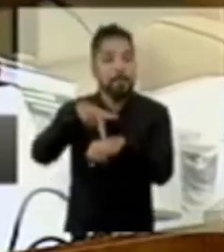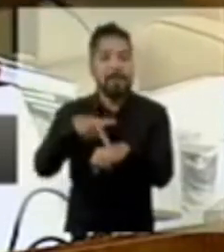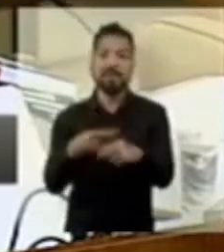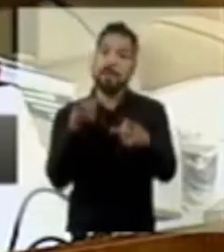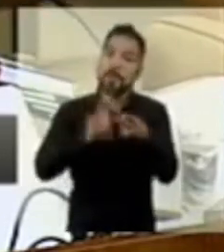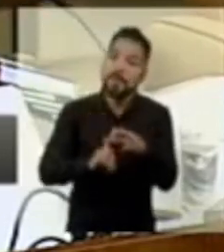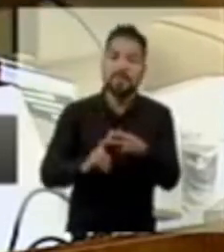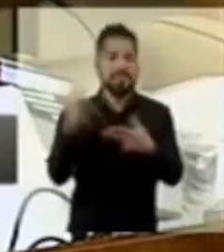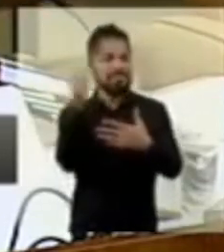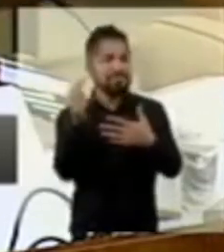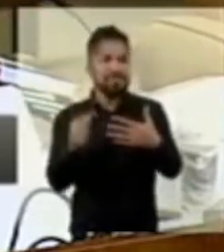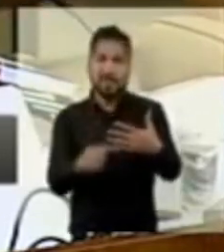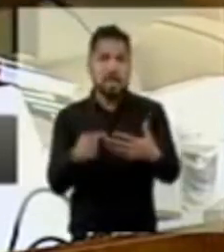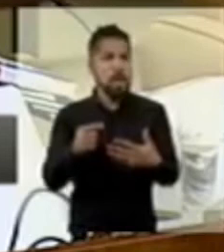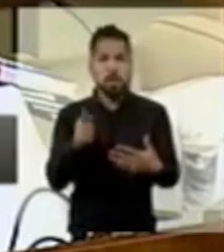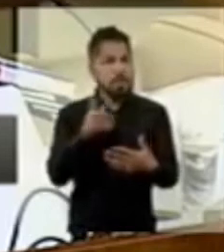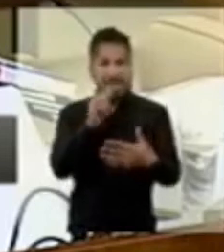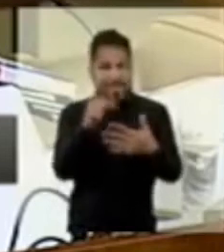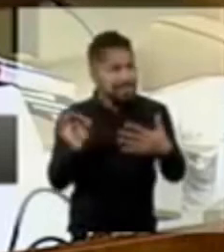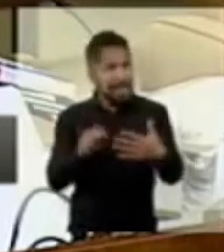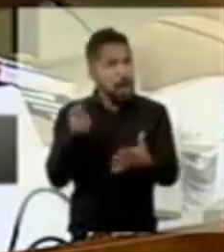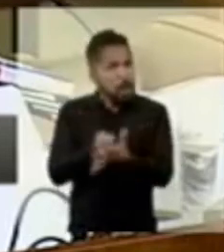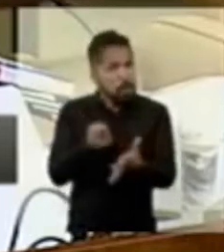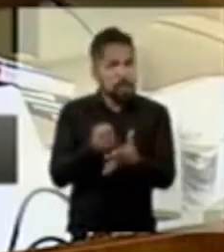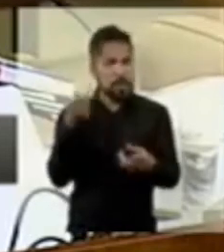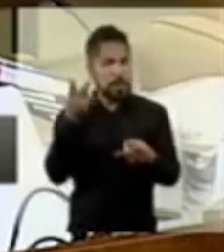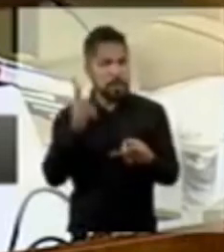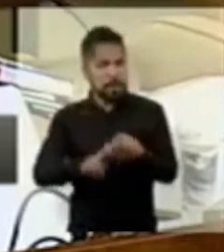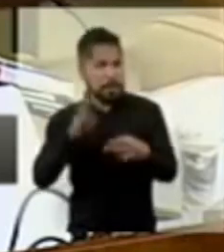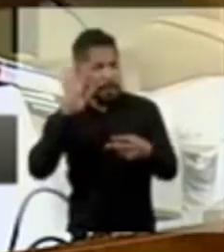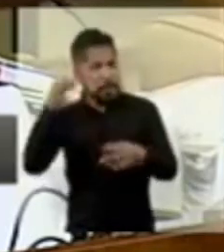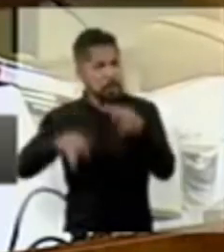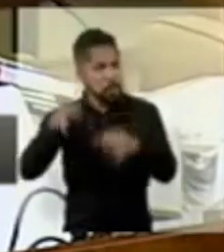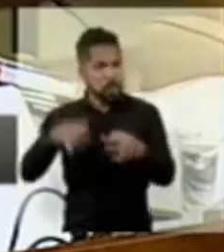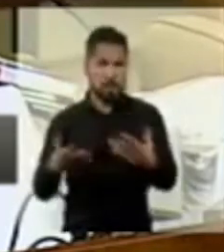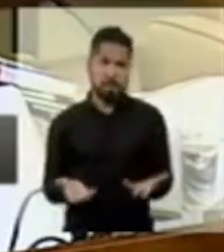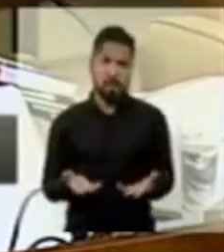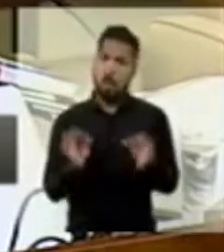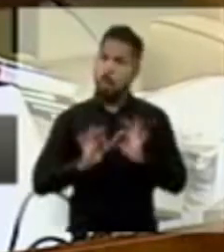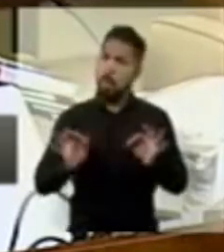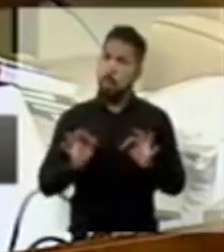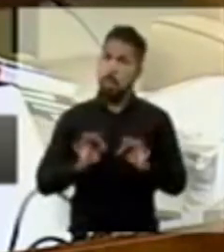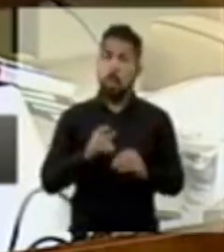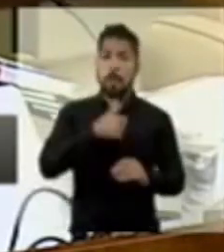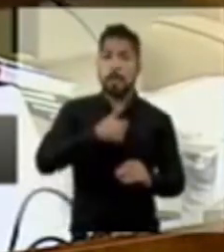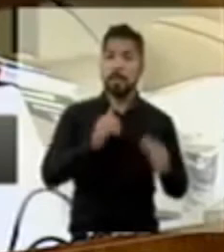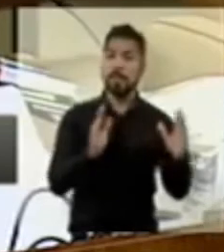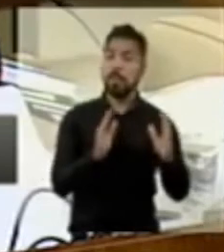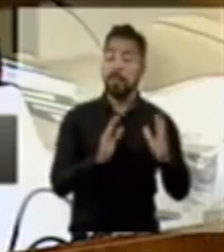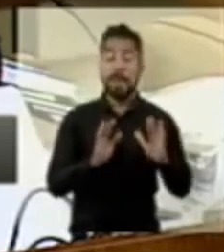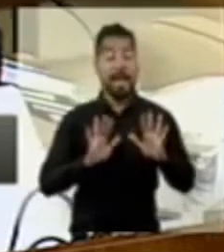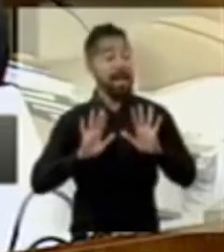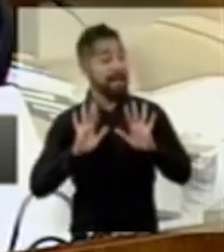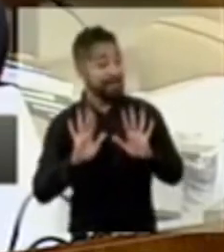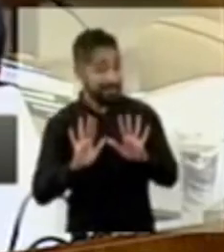em uma delas exige trânsito em julgado e uma delas exige sequer decisão condenatória de primeiro grau aliás